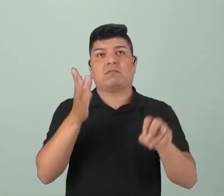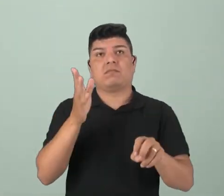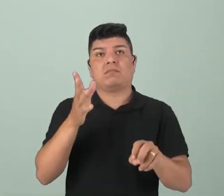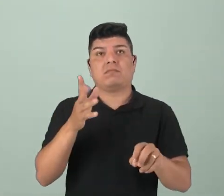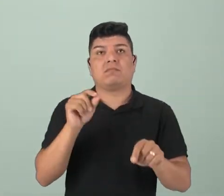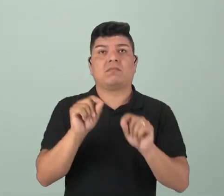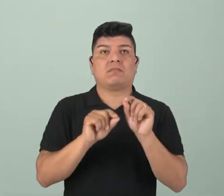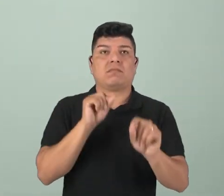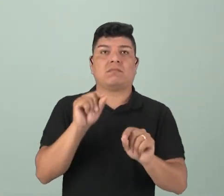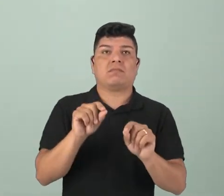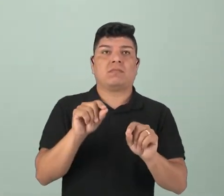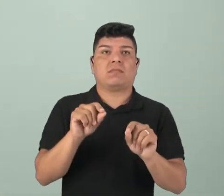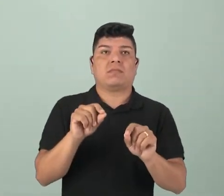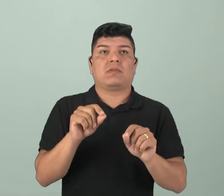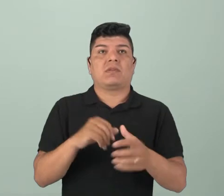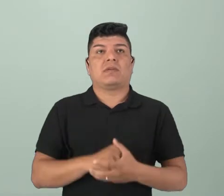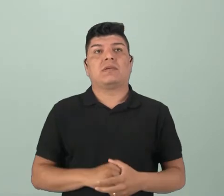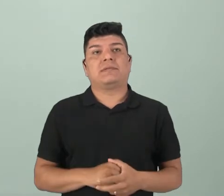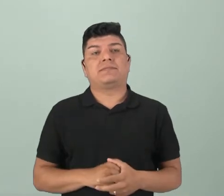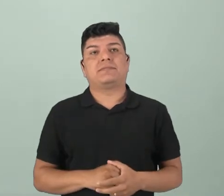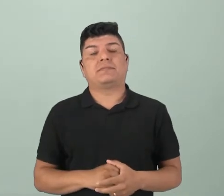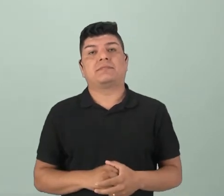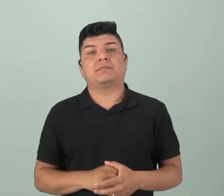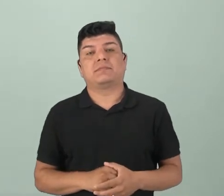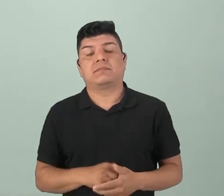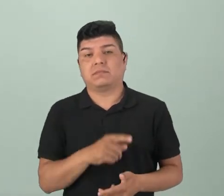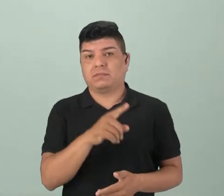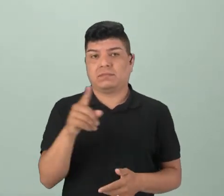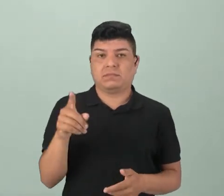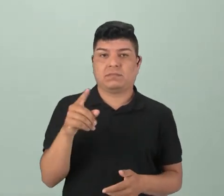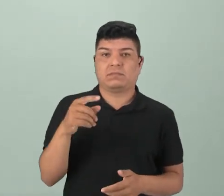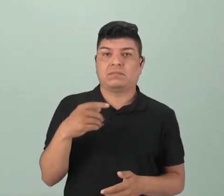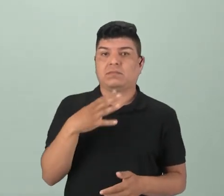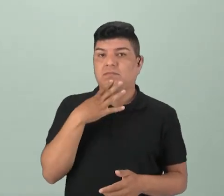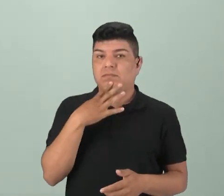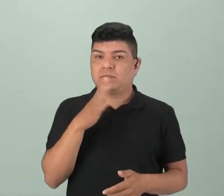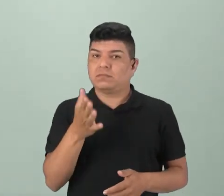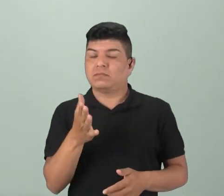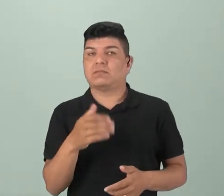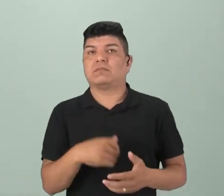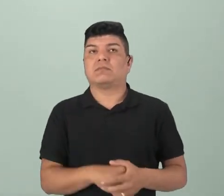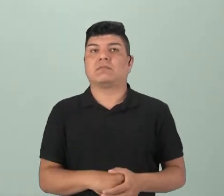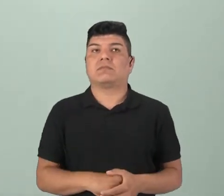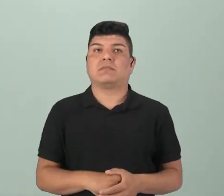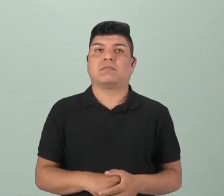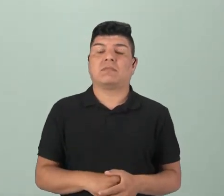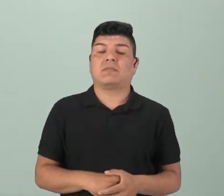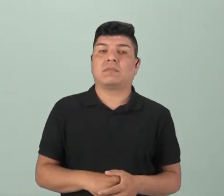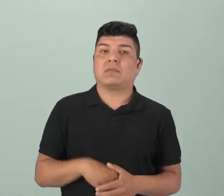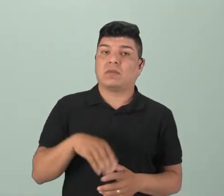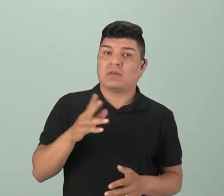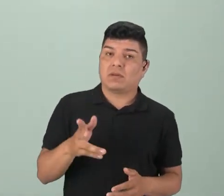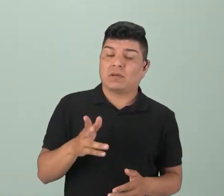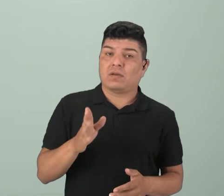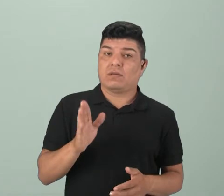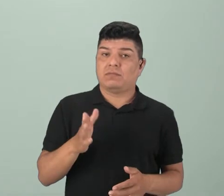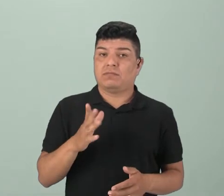não se trata ali, né? Que você vem tratando, na verdade, tá? Já que são